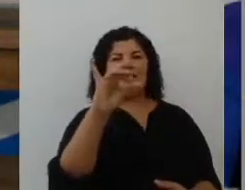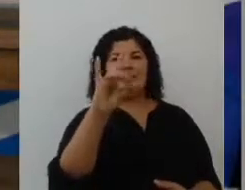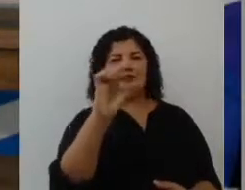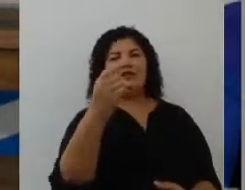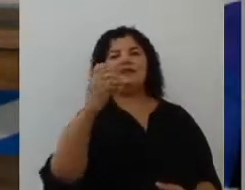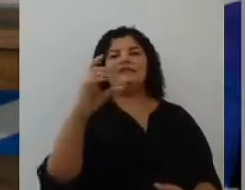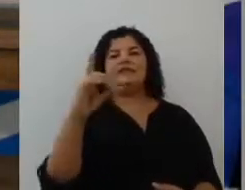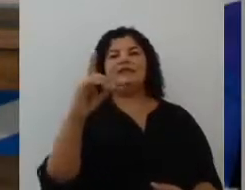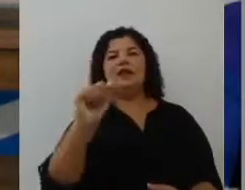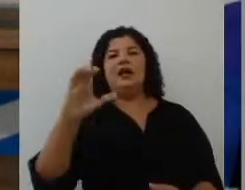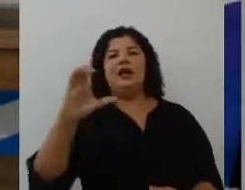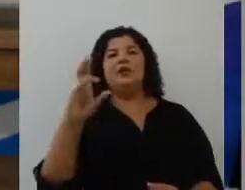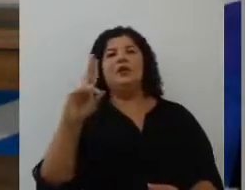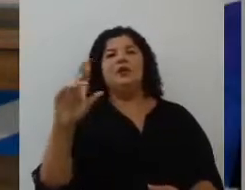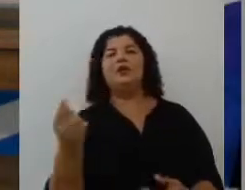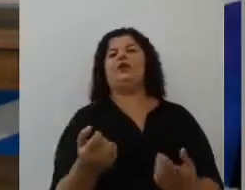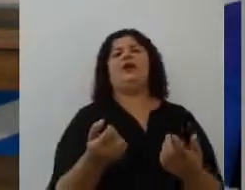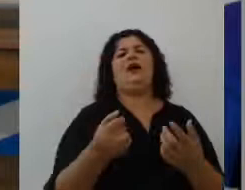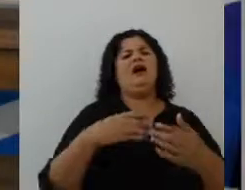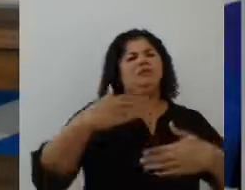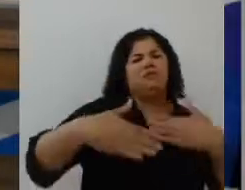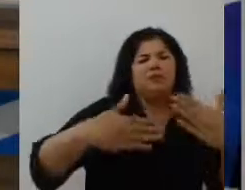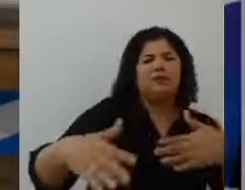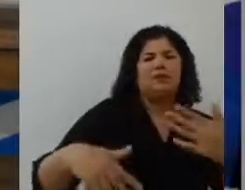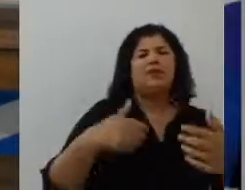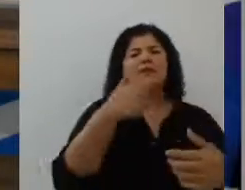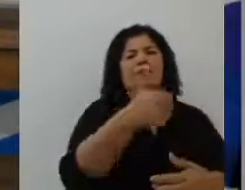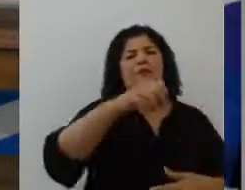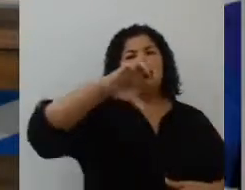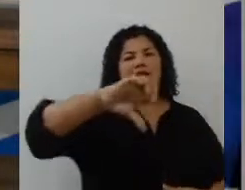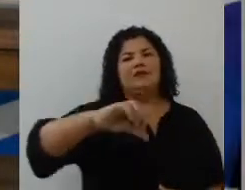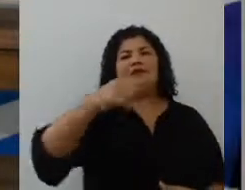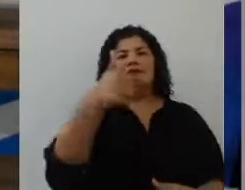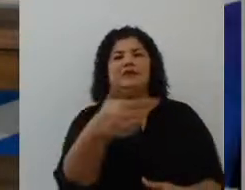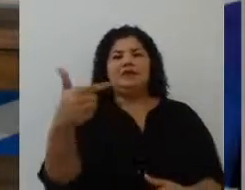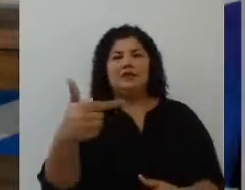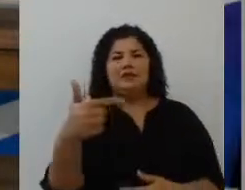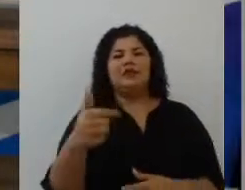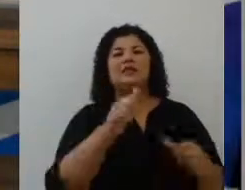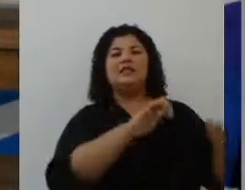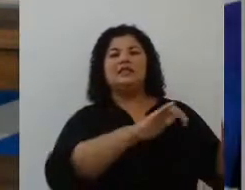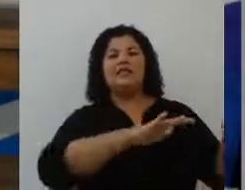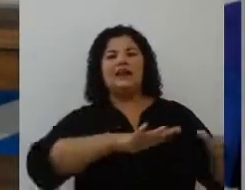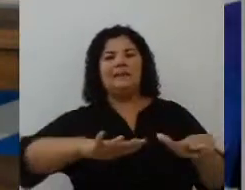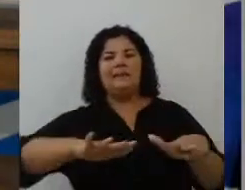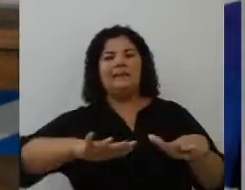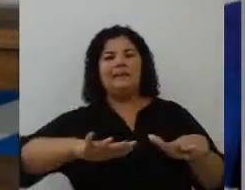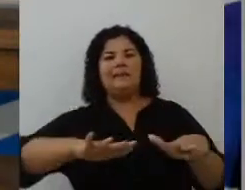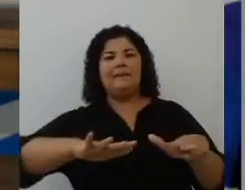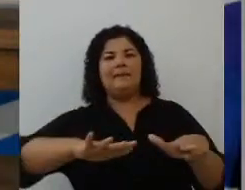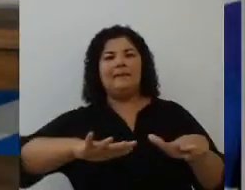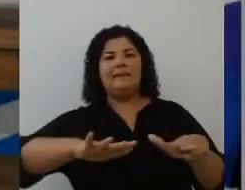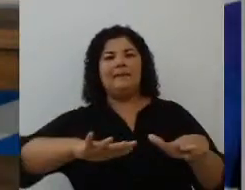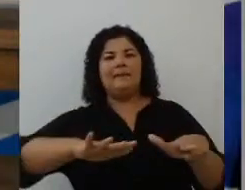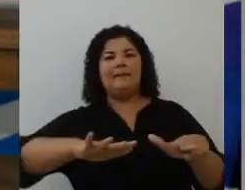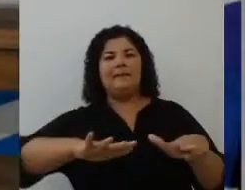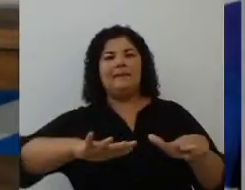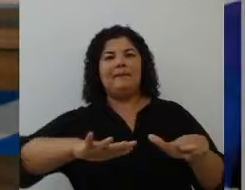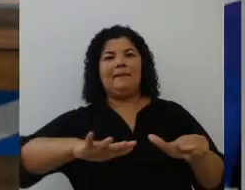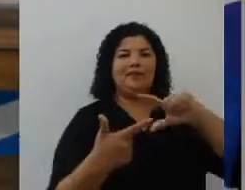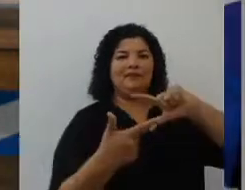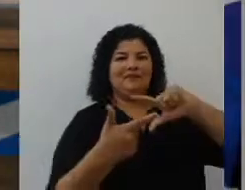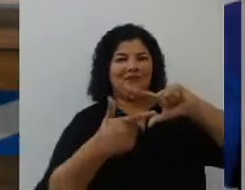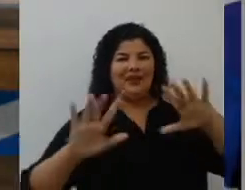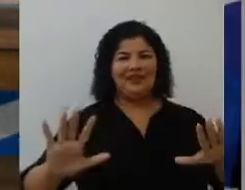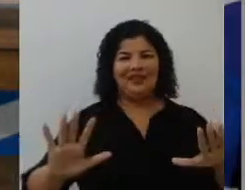importantíssima. 1922, Semana de Arte Moderna. Essas datas são importantes, mas elas não são tão